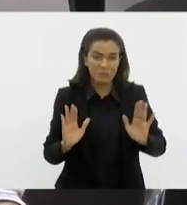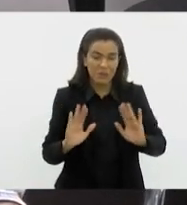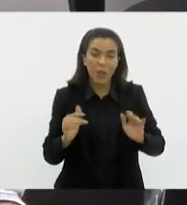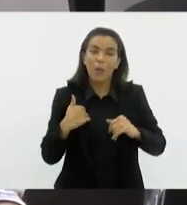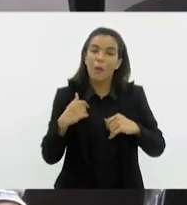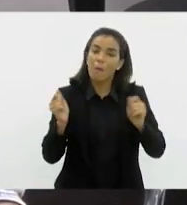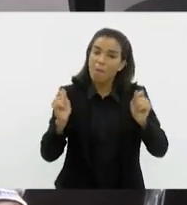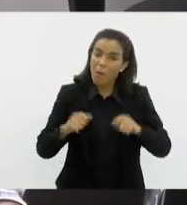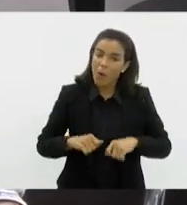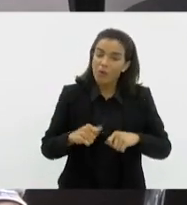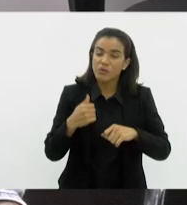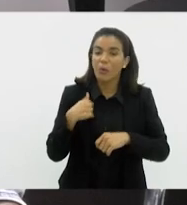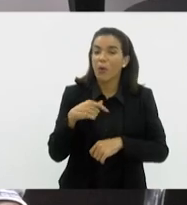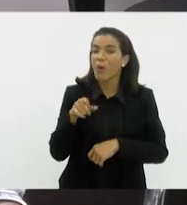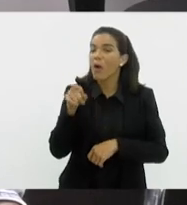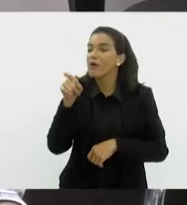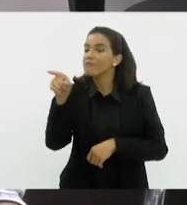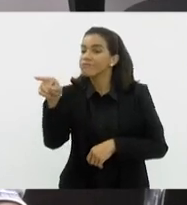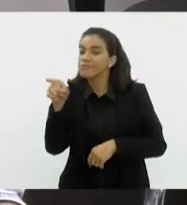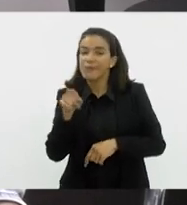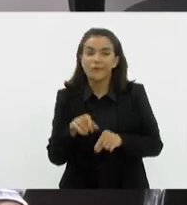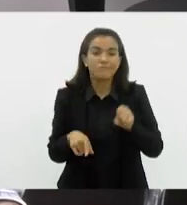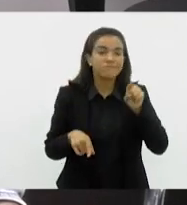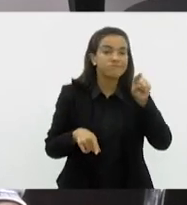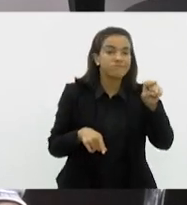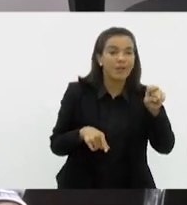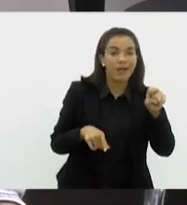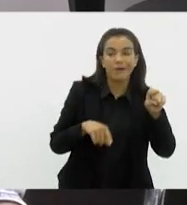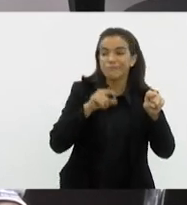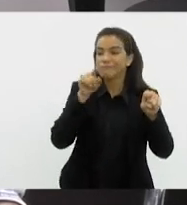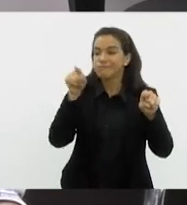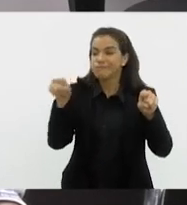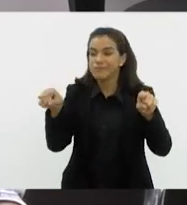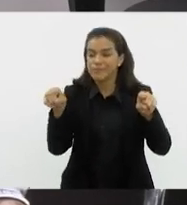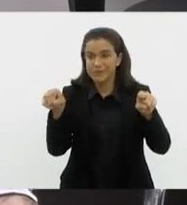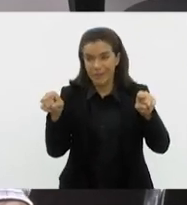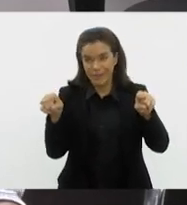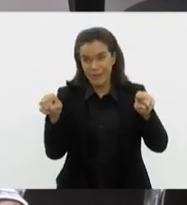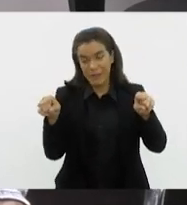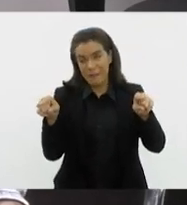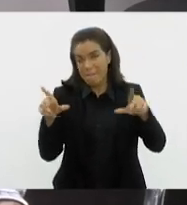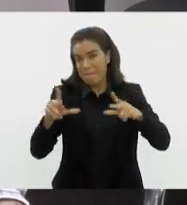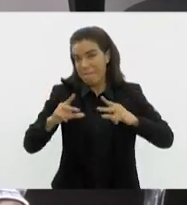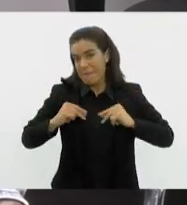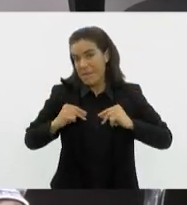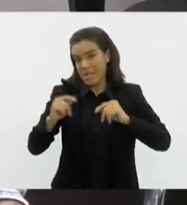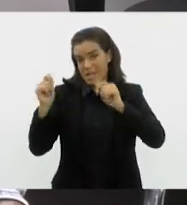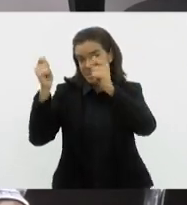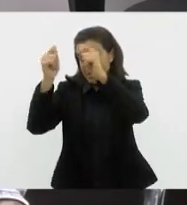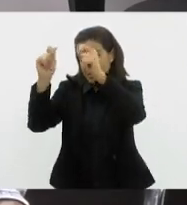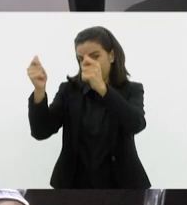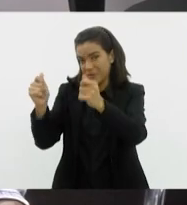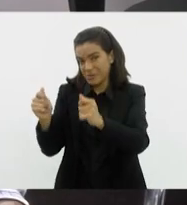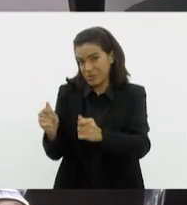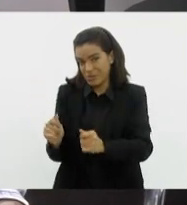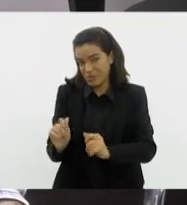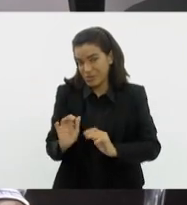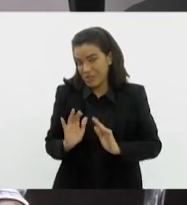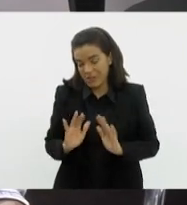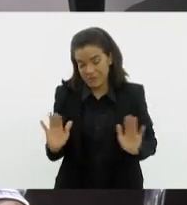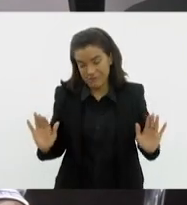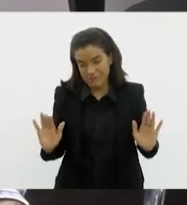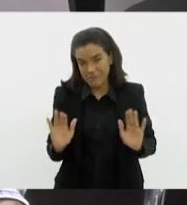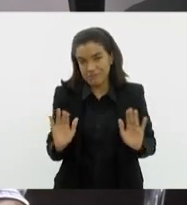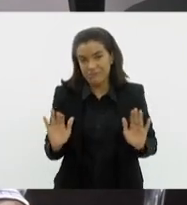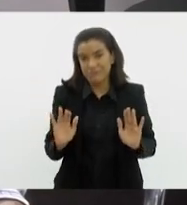o mérito de determinadas figuras ali merecerem uma estátua. Eu fiz questão de lê-las. Estou só